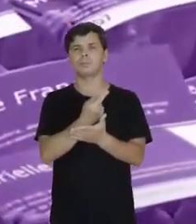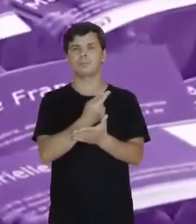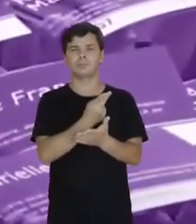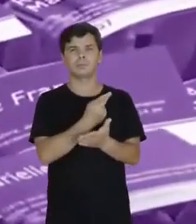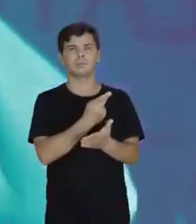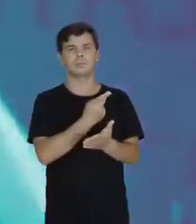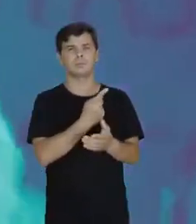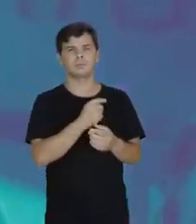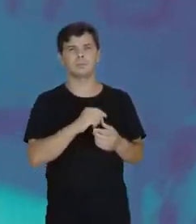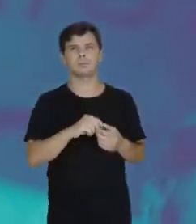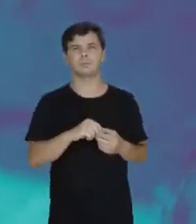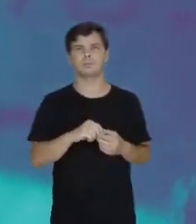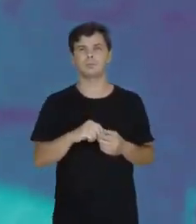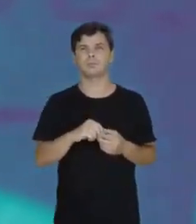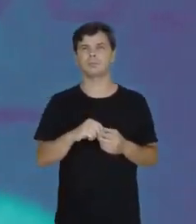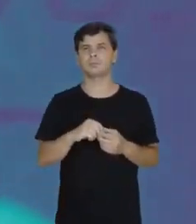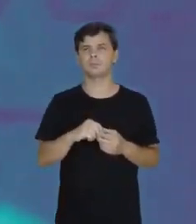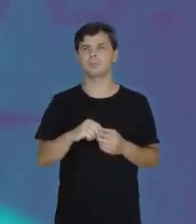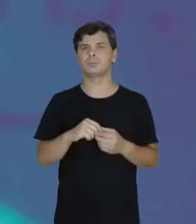acontecer.